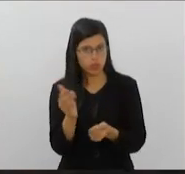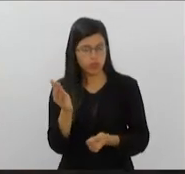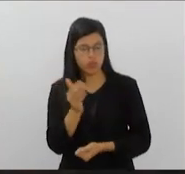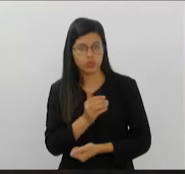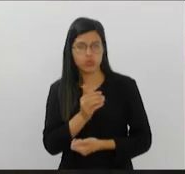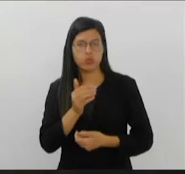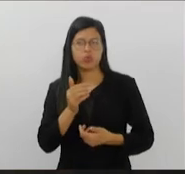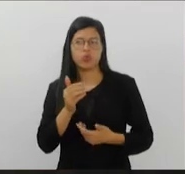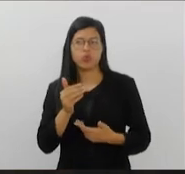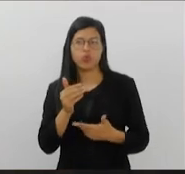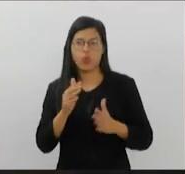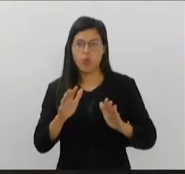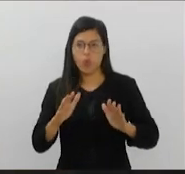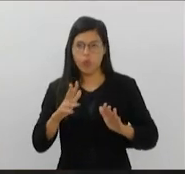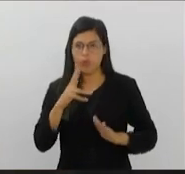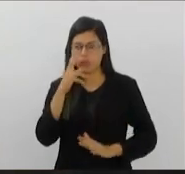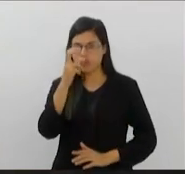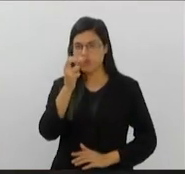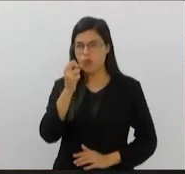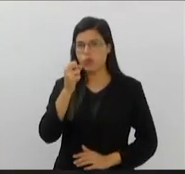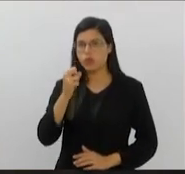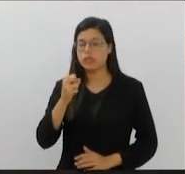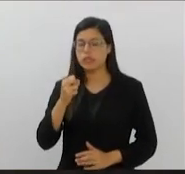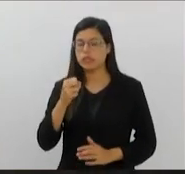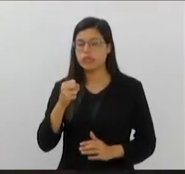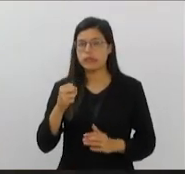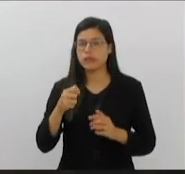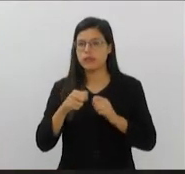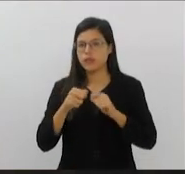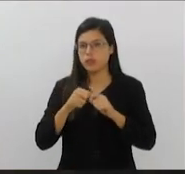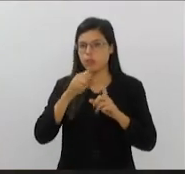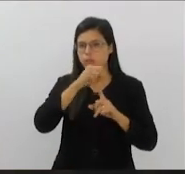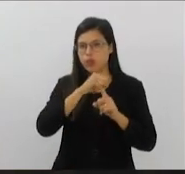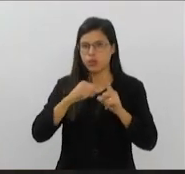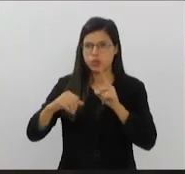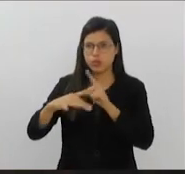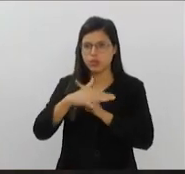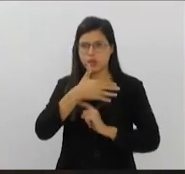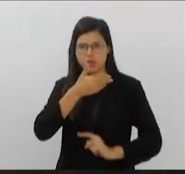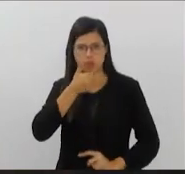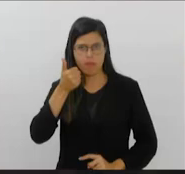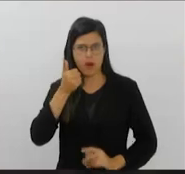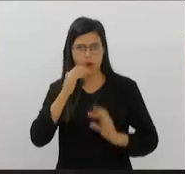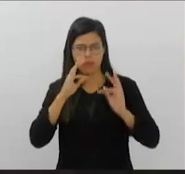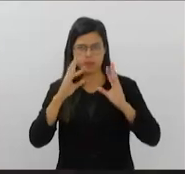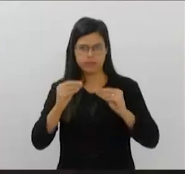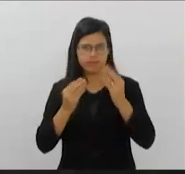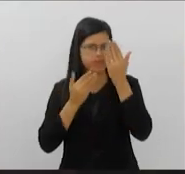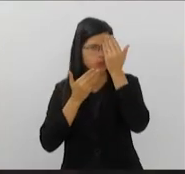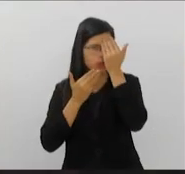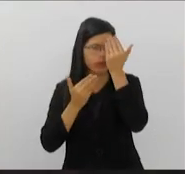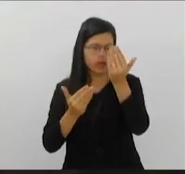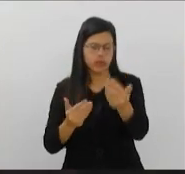e determinação, construir uma sociedade melhor para todos. Muito obrigado.